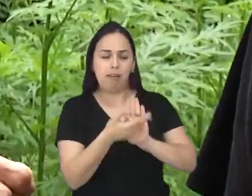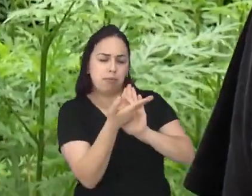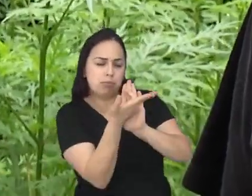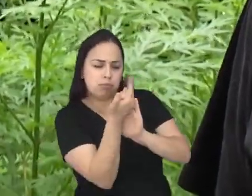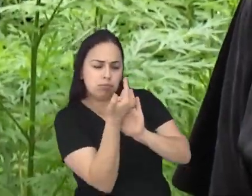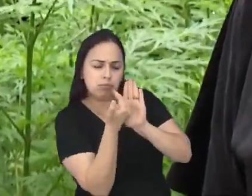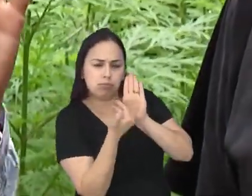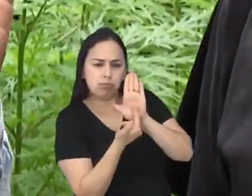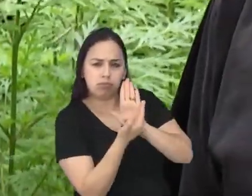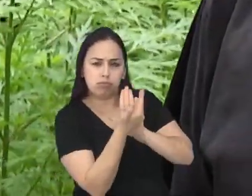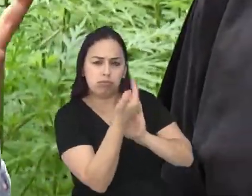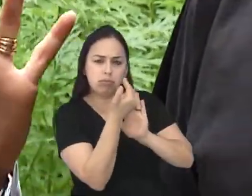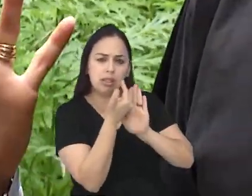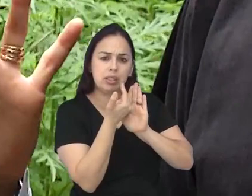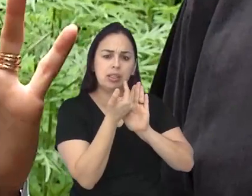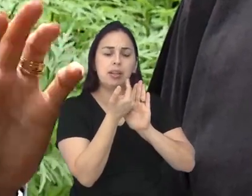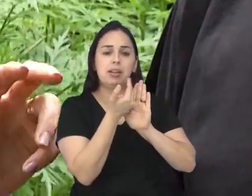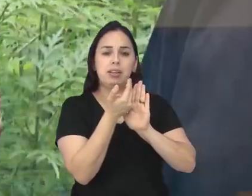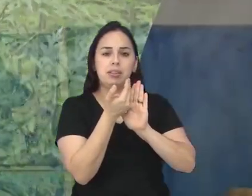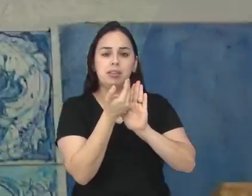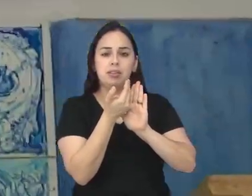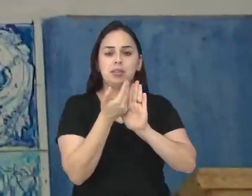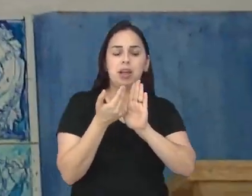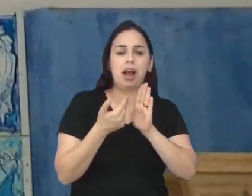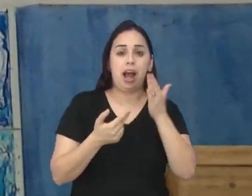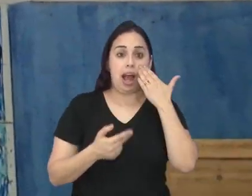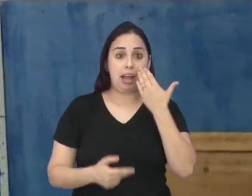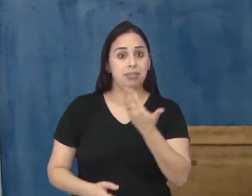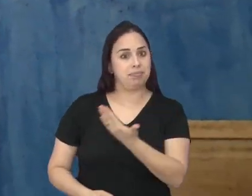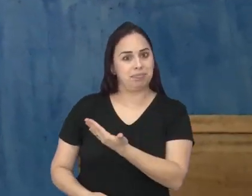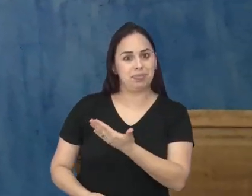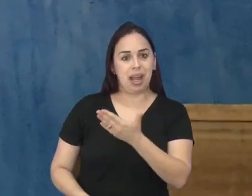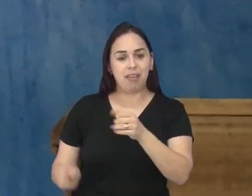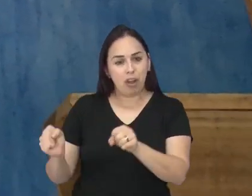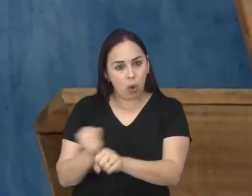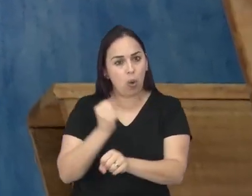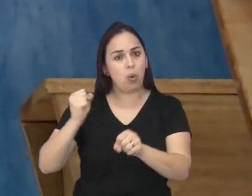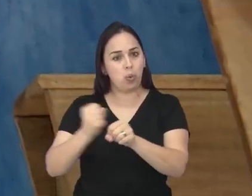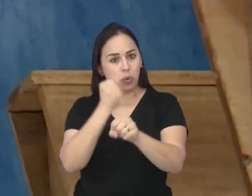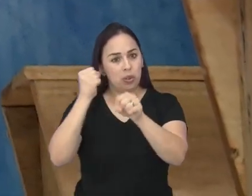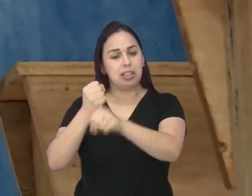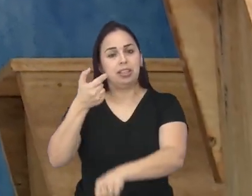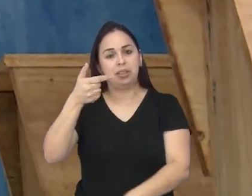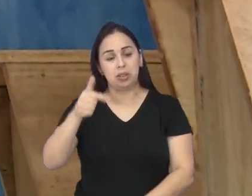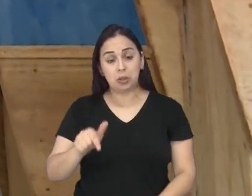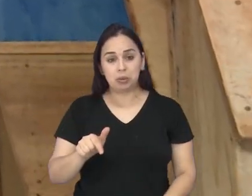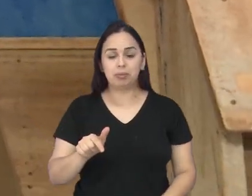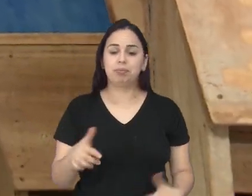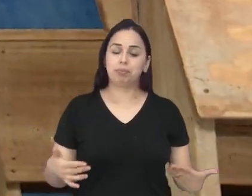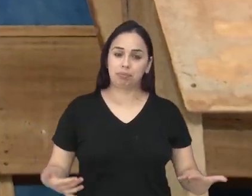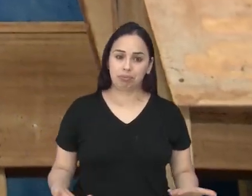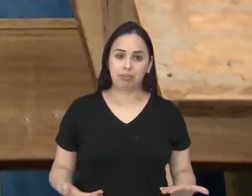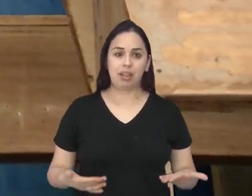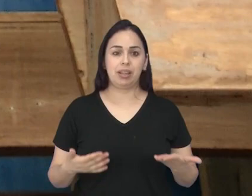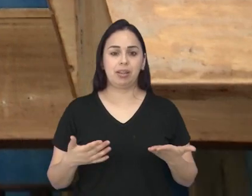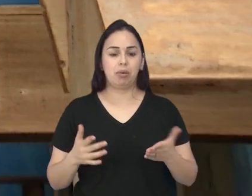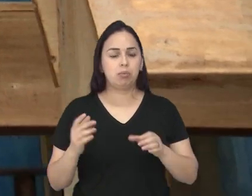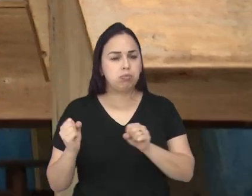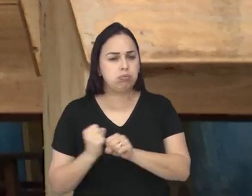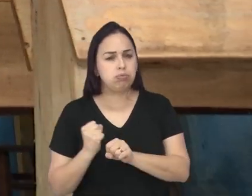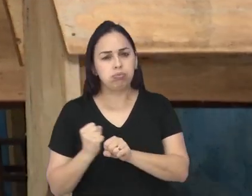desenho, inclusive, né, um croquis, e a capela foi reconstruída. Né? E um dos motivos dela